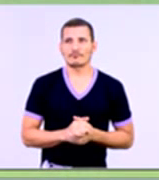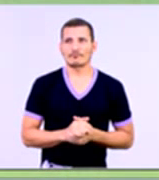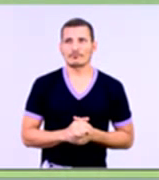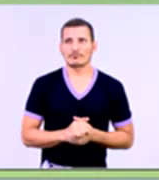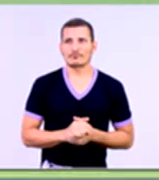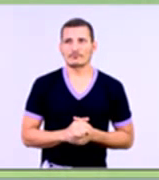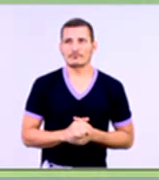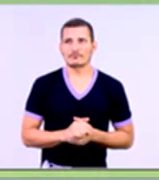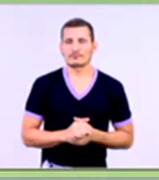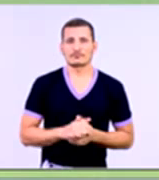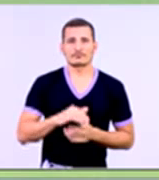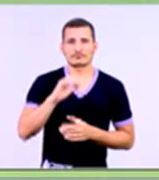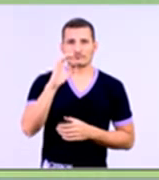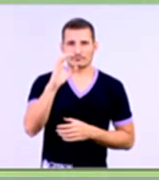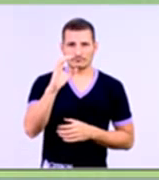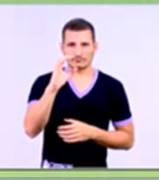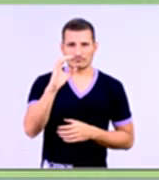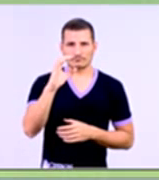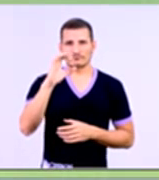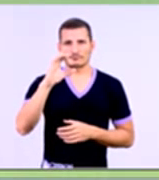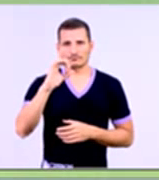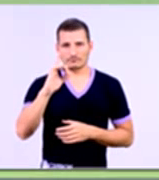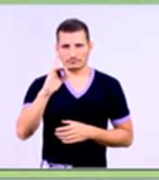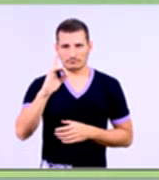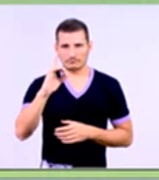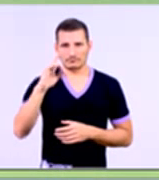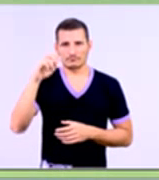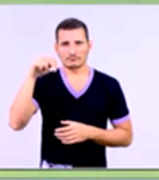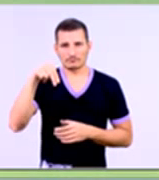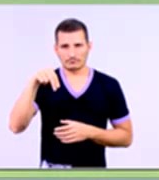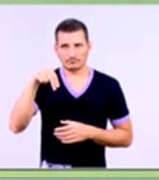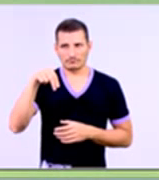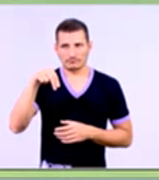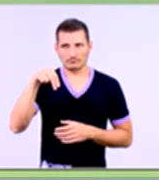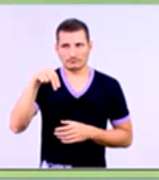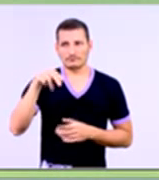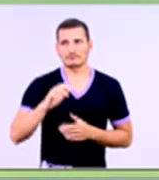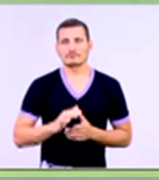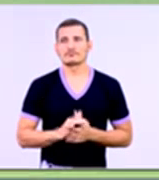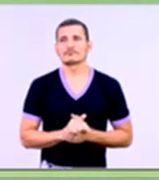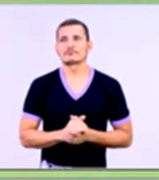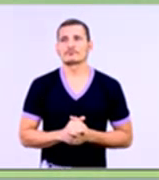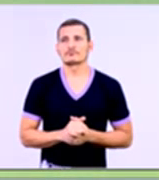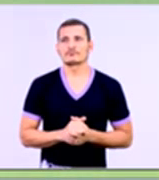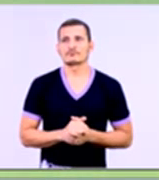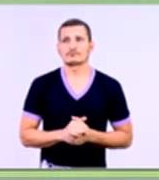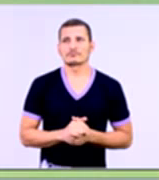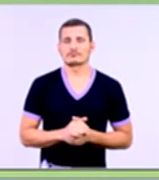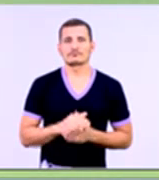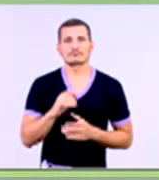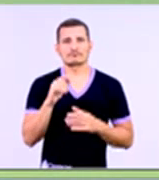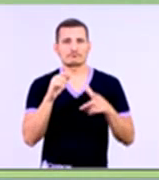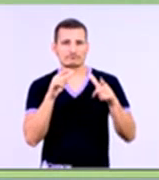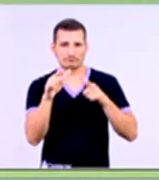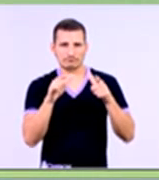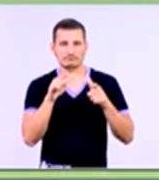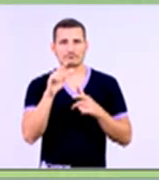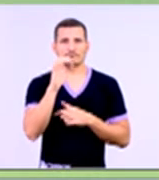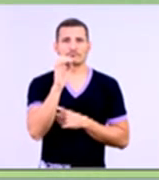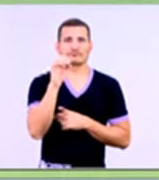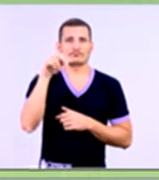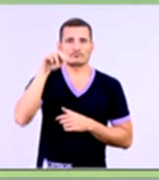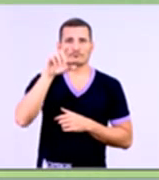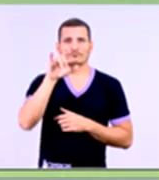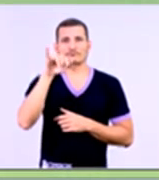o CDN, que é o Content Delivery Network, ou seja, que é trabalhar com ele online.